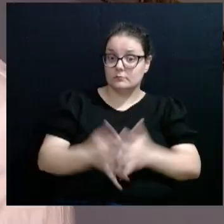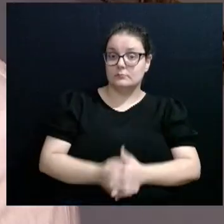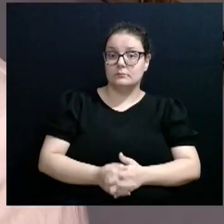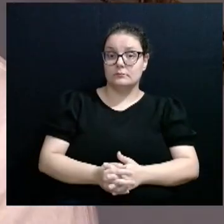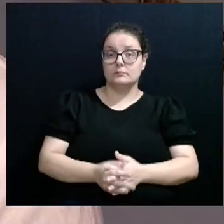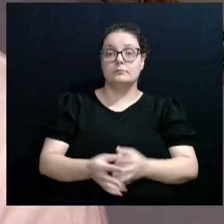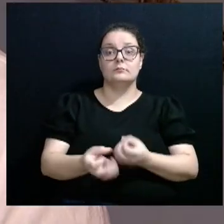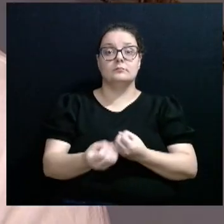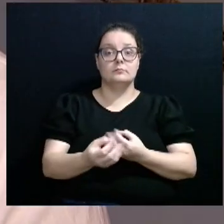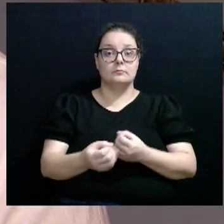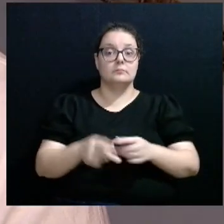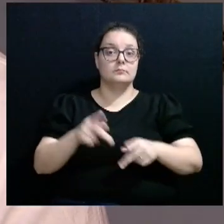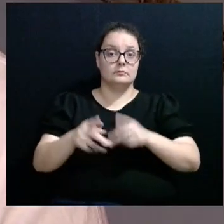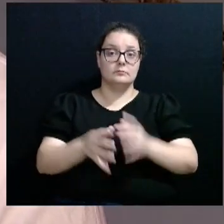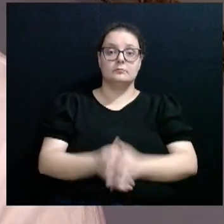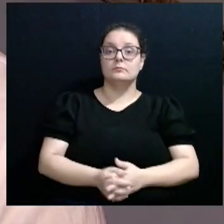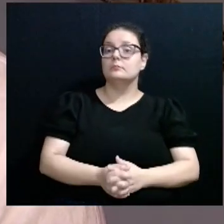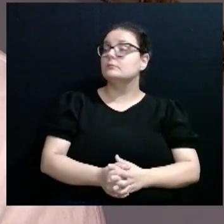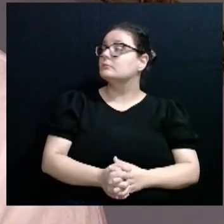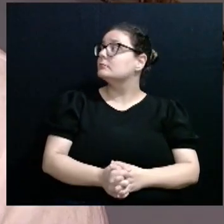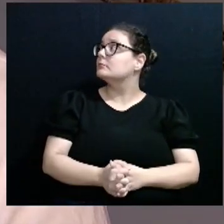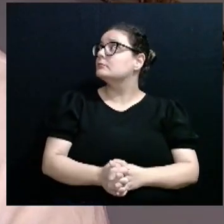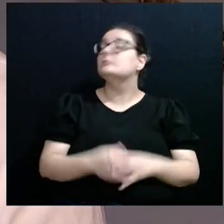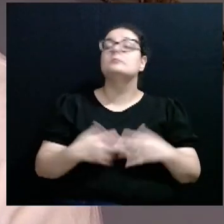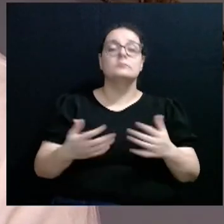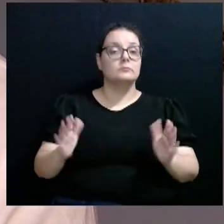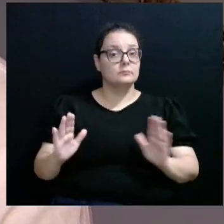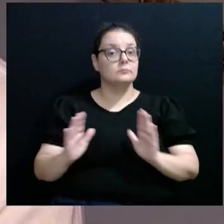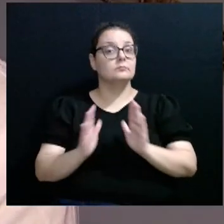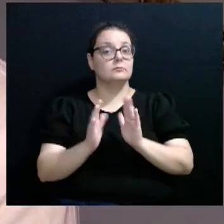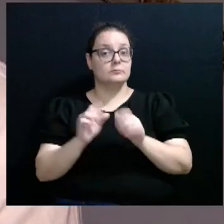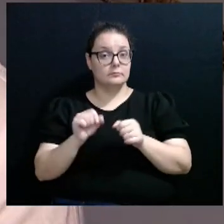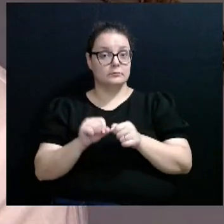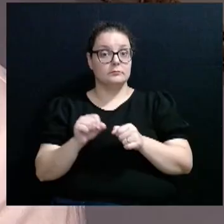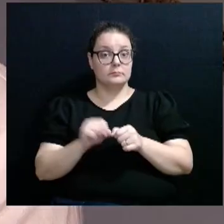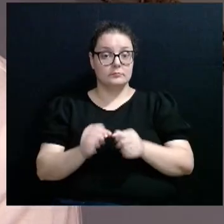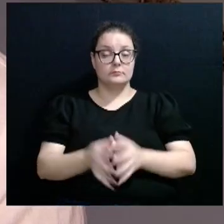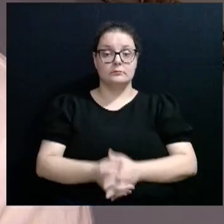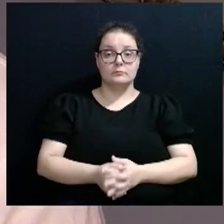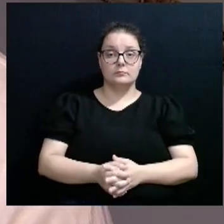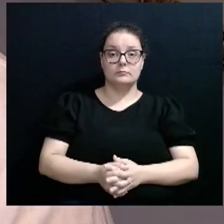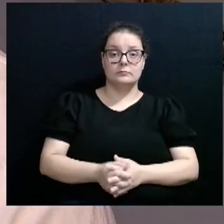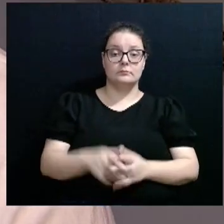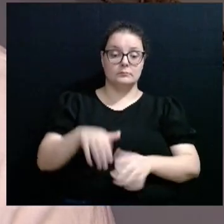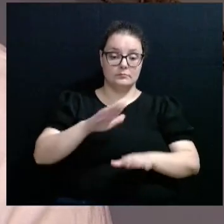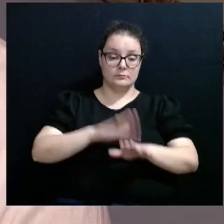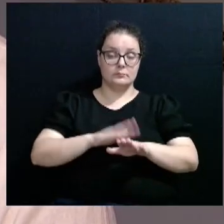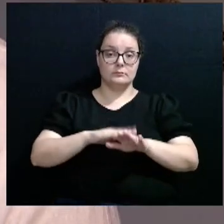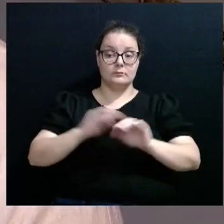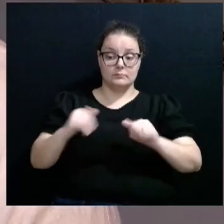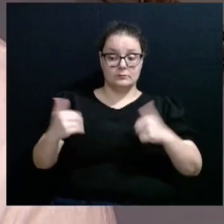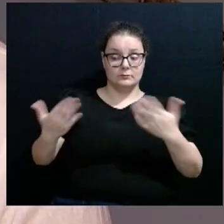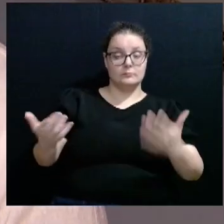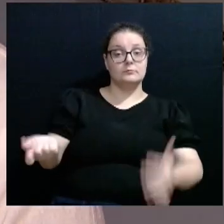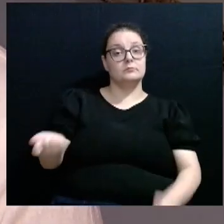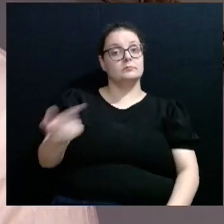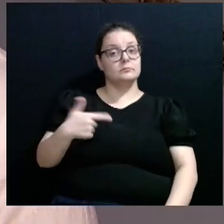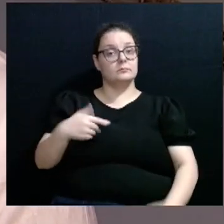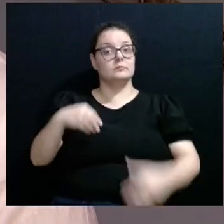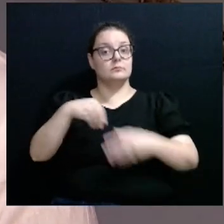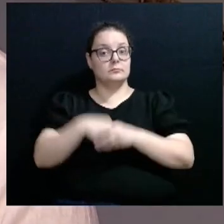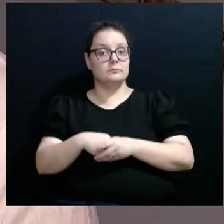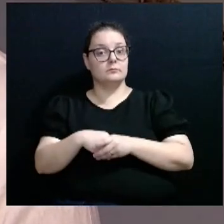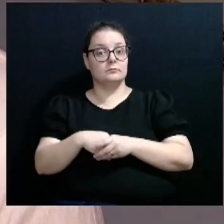população. Então, essa é uma frente que a gente fez mais ações externas do que internas, né? Mas tem sido